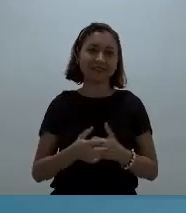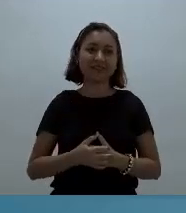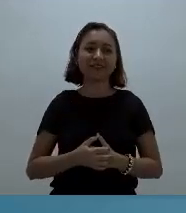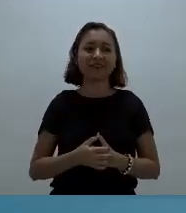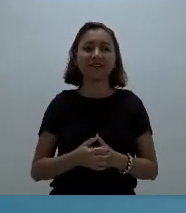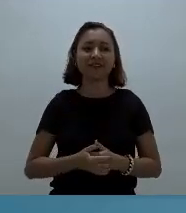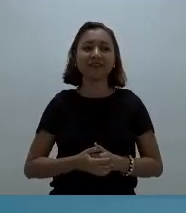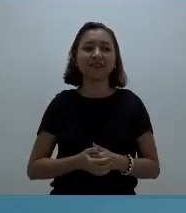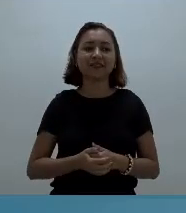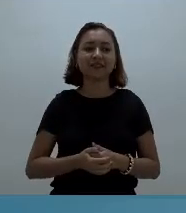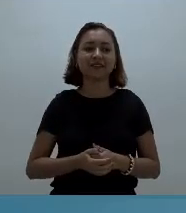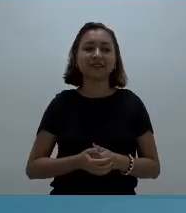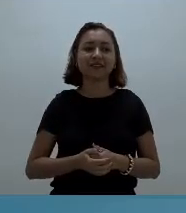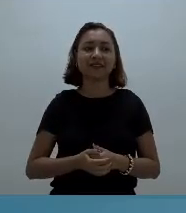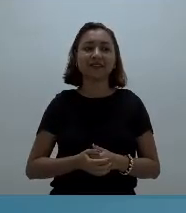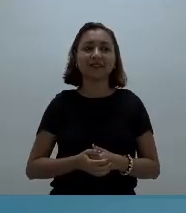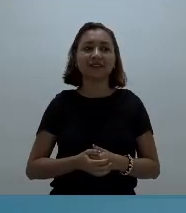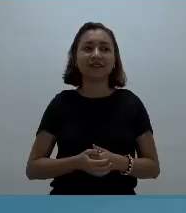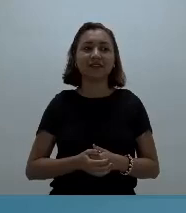Nós temos na parte